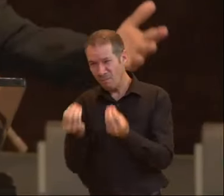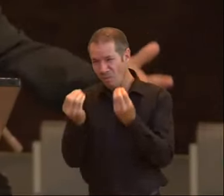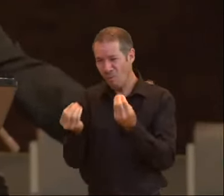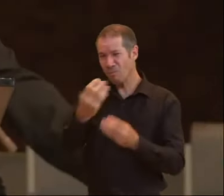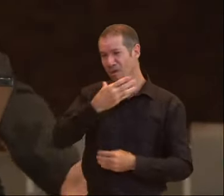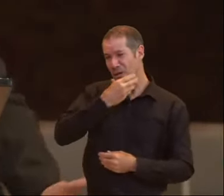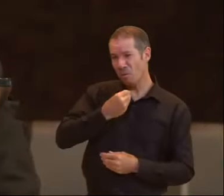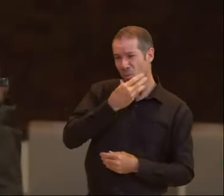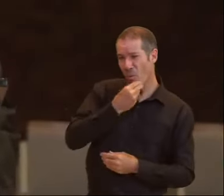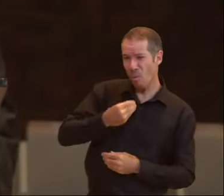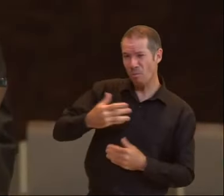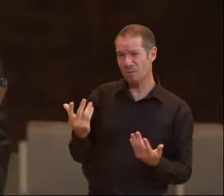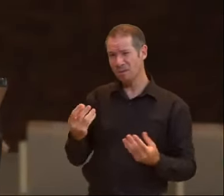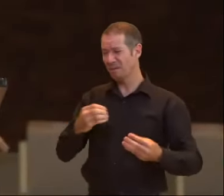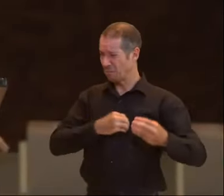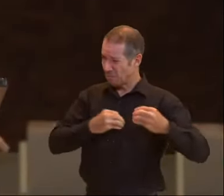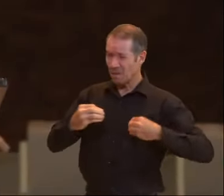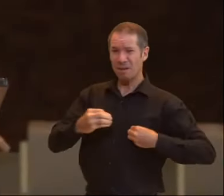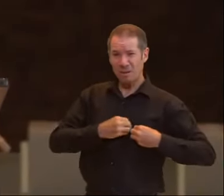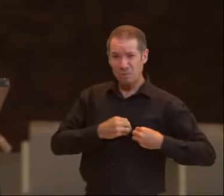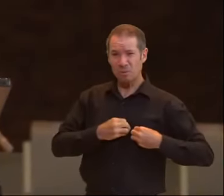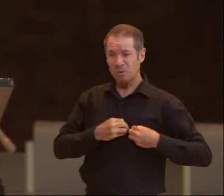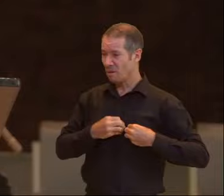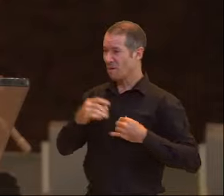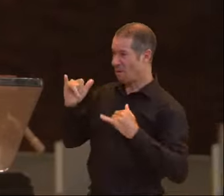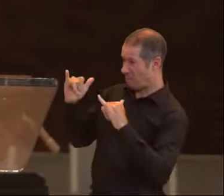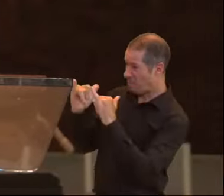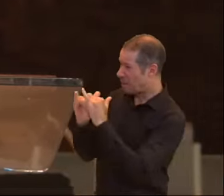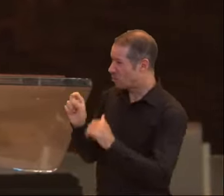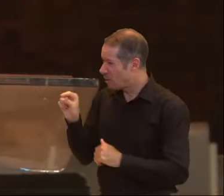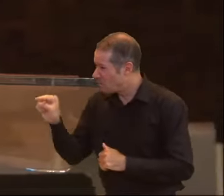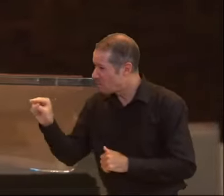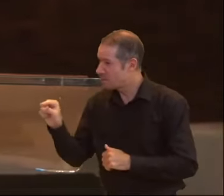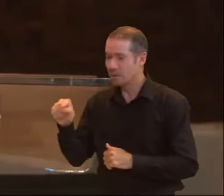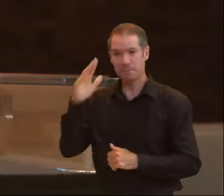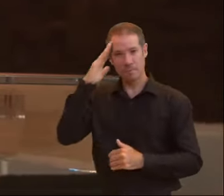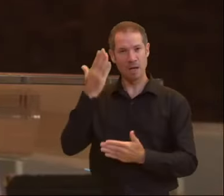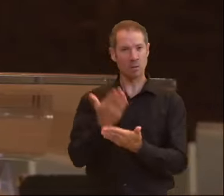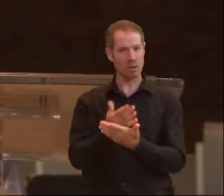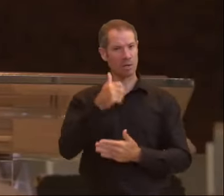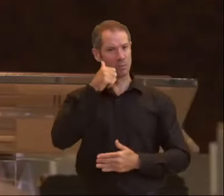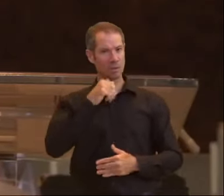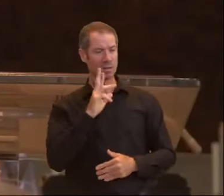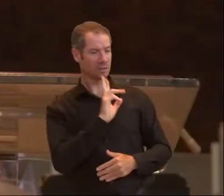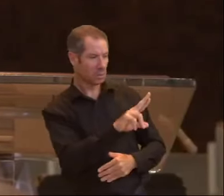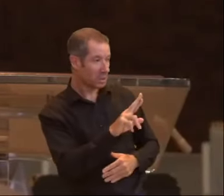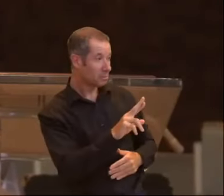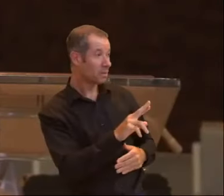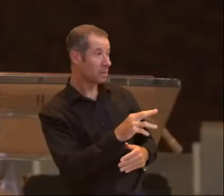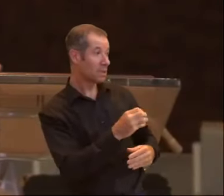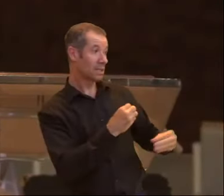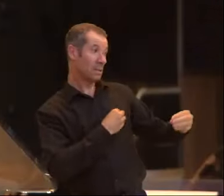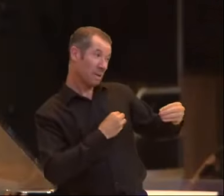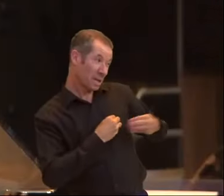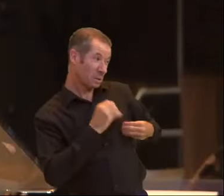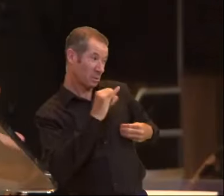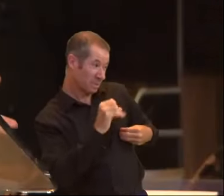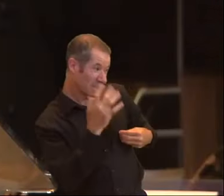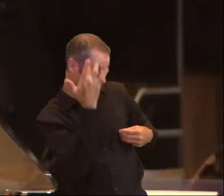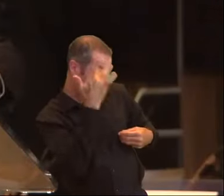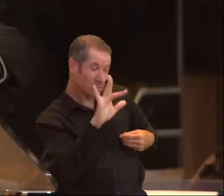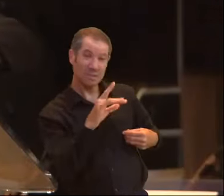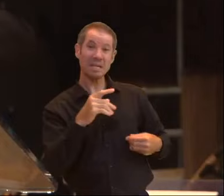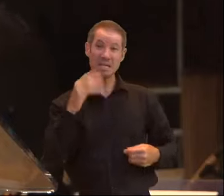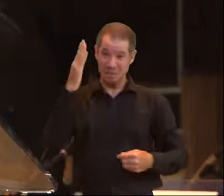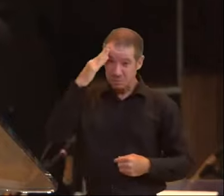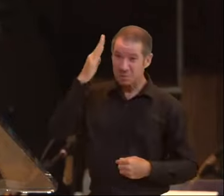aquele homem pecador perdoar você? Eu creio que ela também respondeu: olha, se ele é pecador, eu não sei.